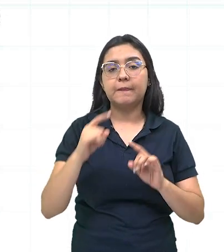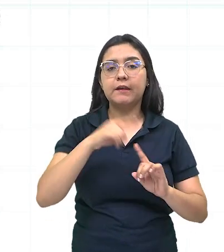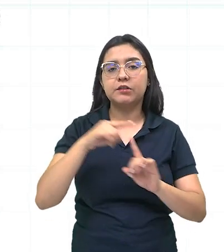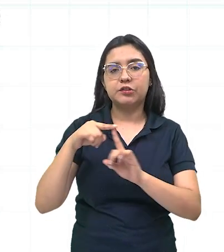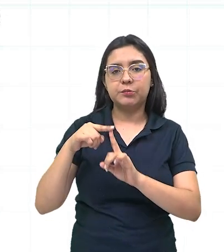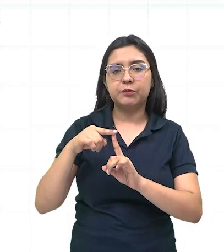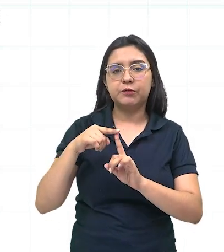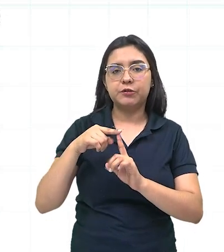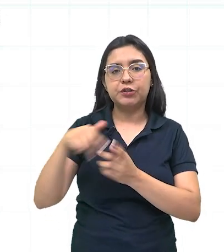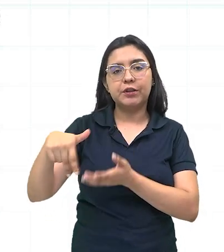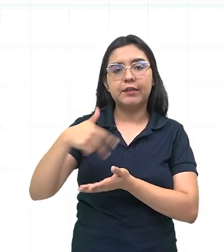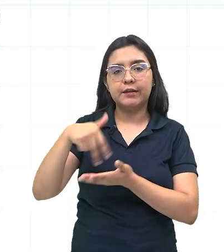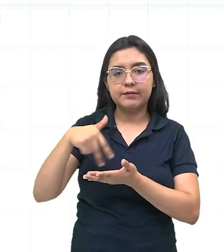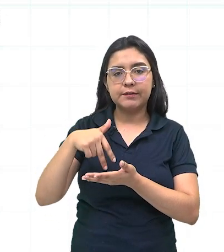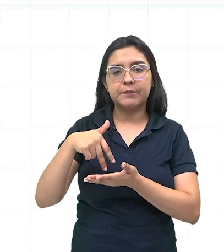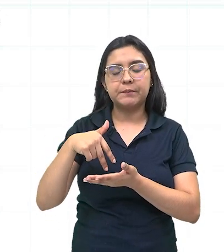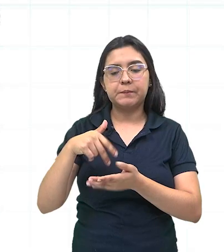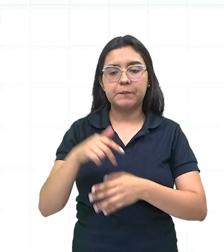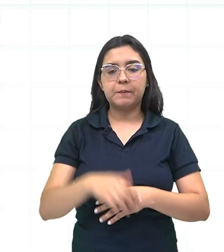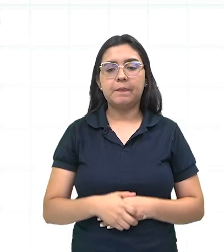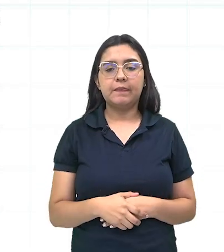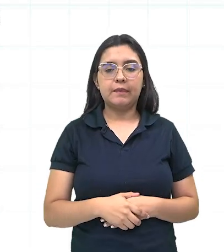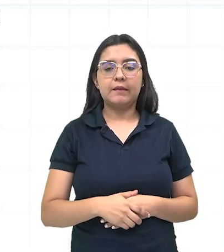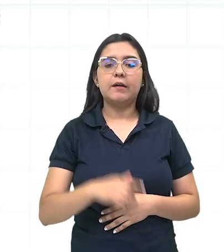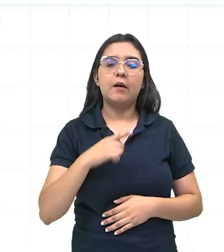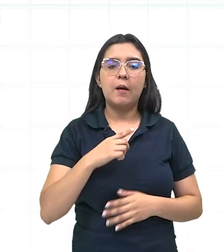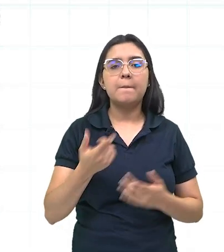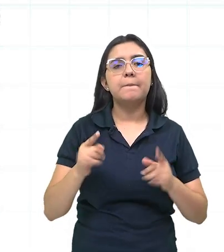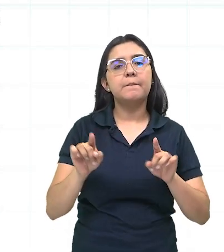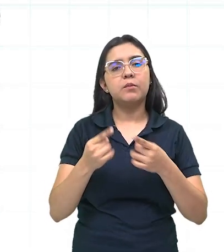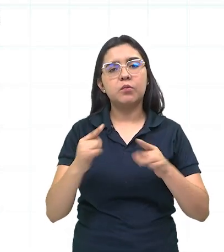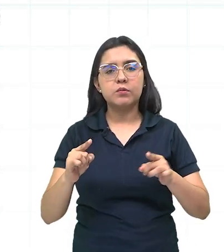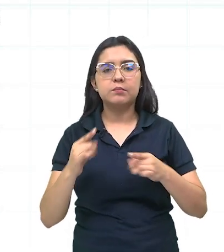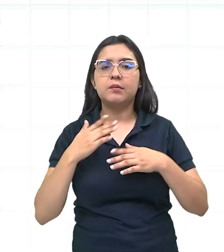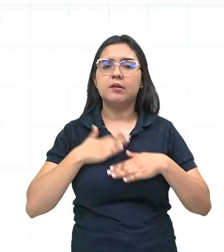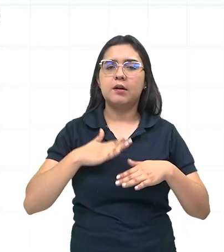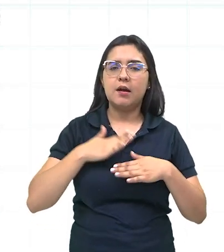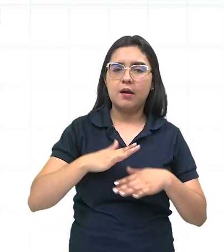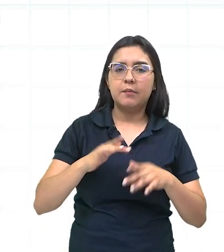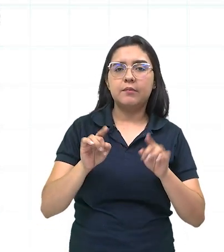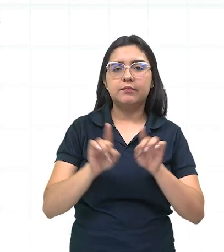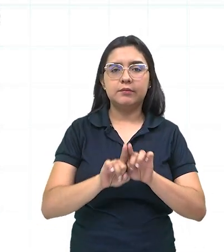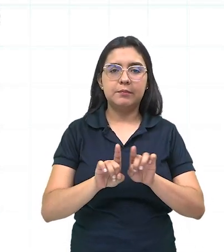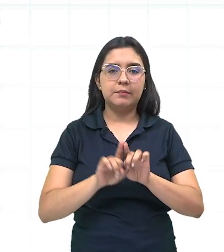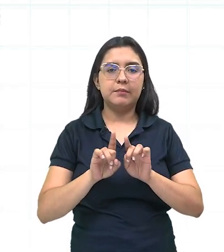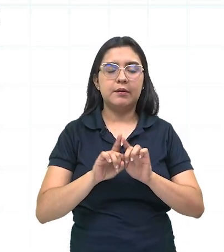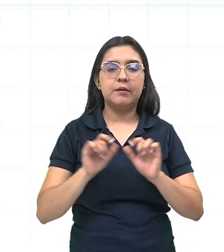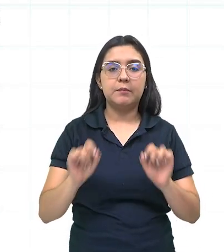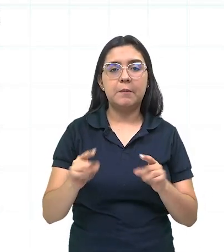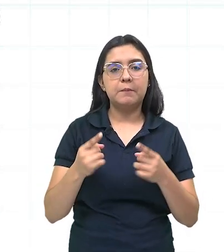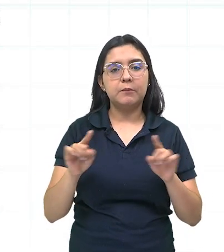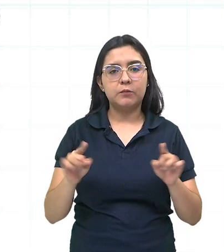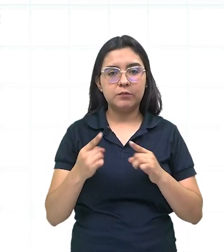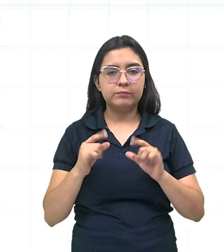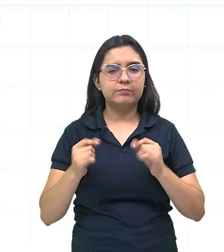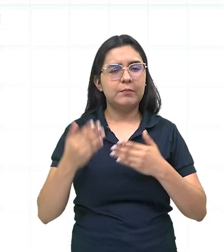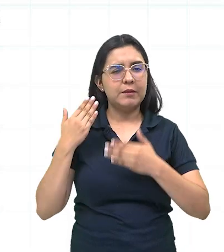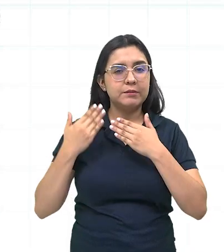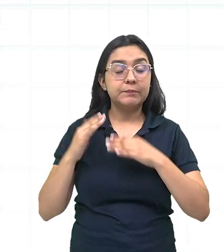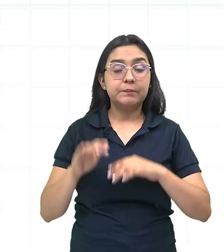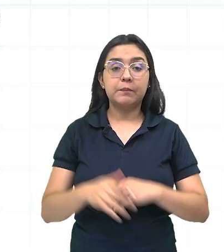tipo de dança com uma música mais lenta, mais antiga, digamos assim, né? E